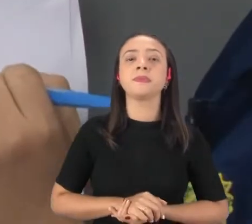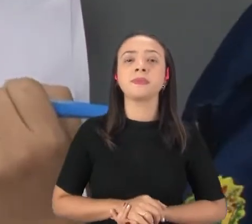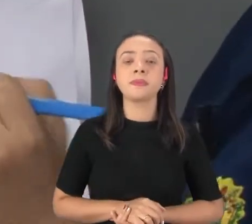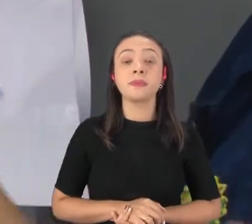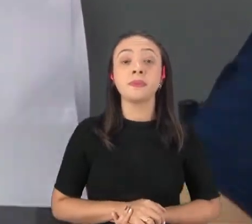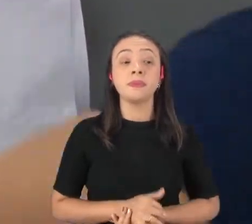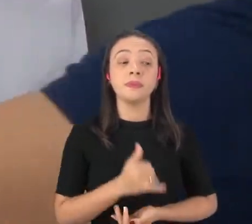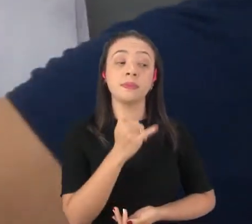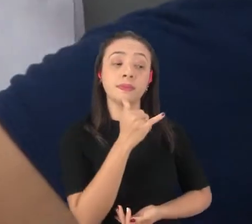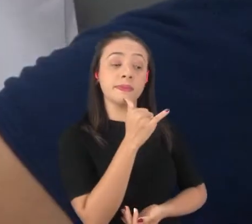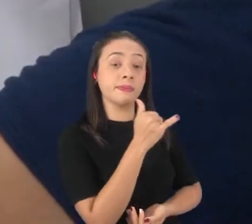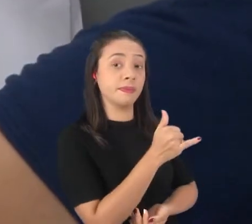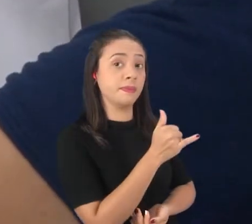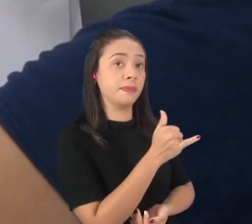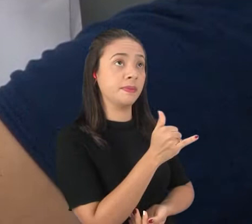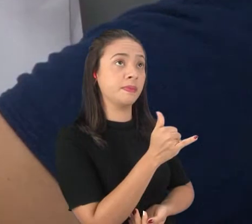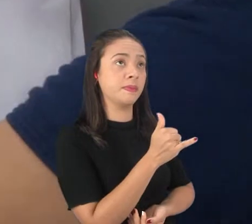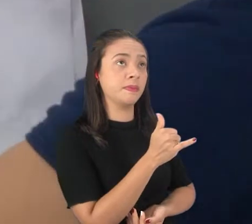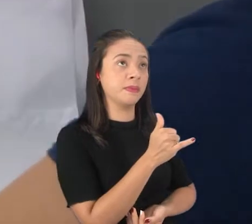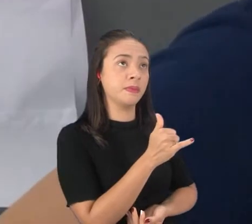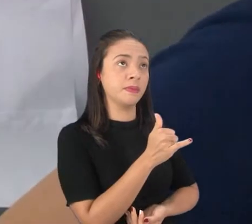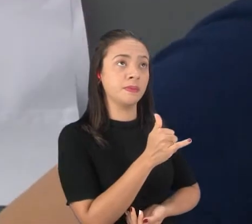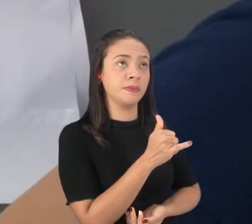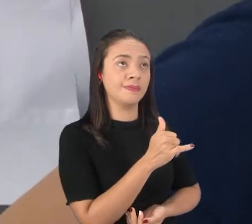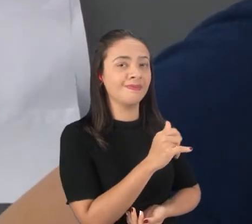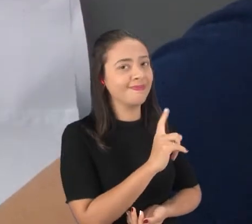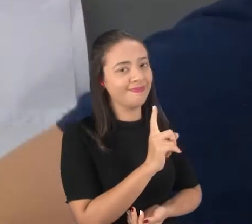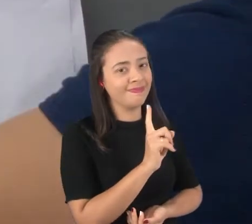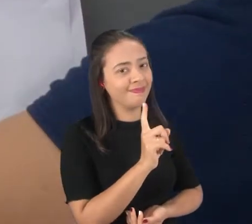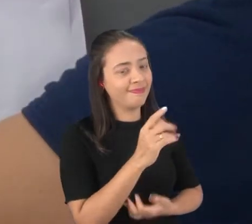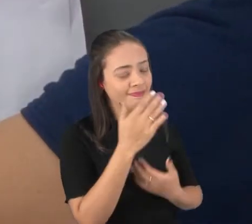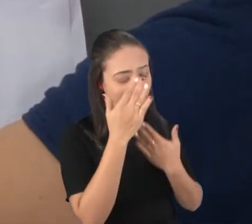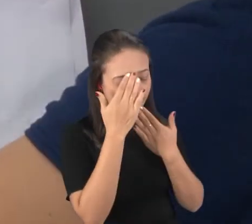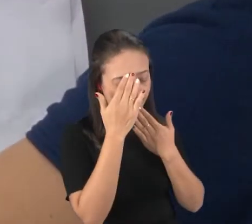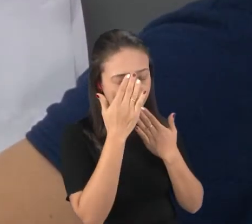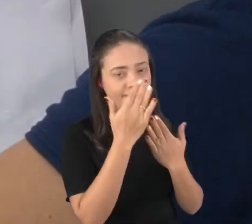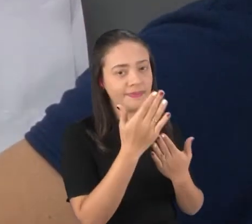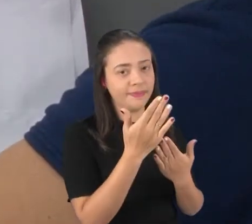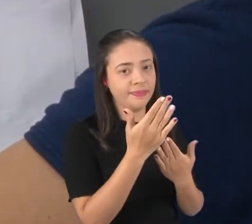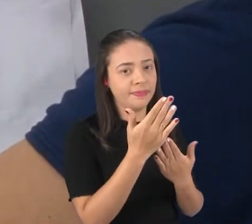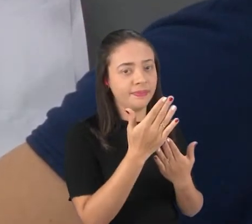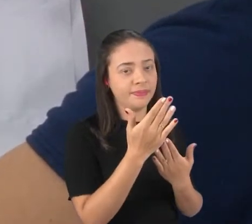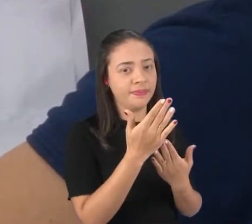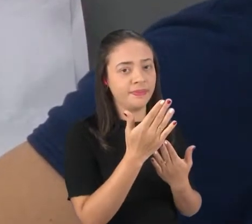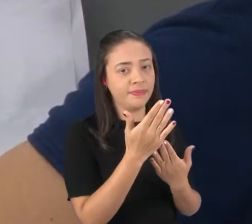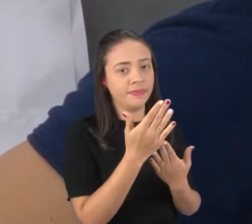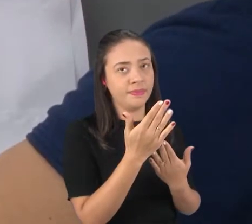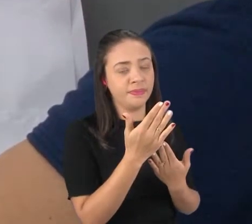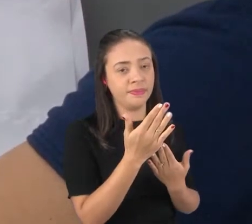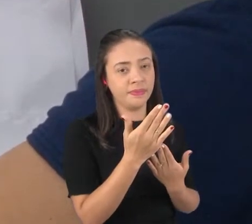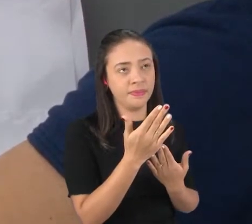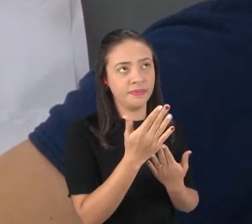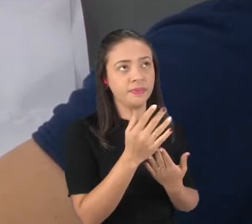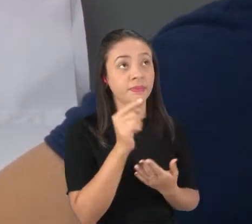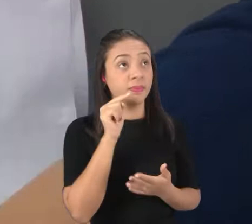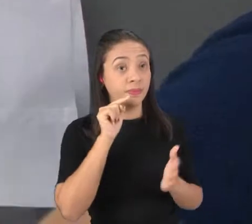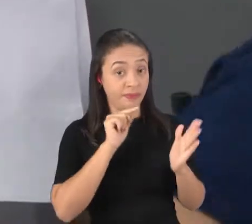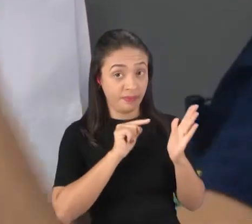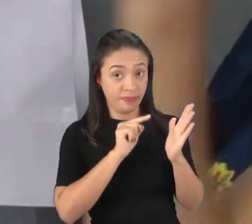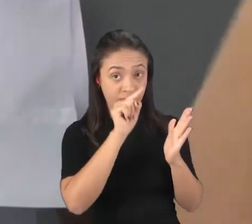O menino respondeu aqui, ó. Coloquei outra versão, ó. Não, obrigado.